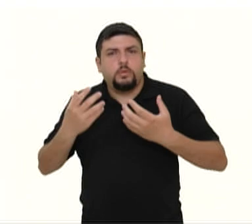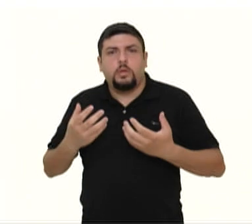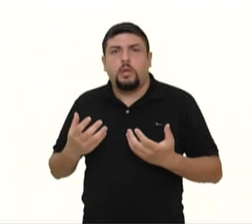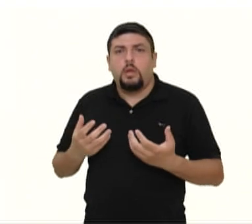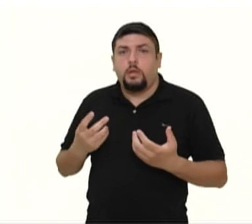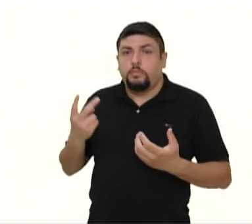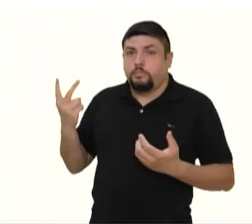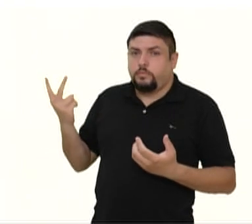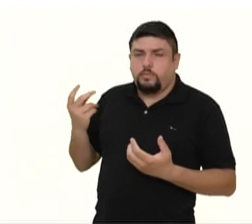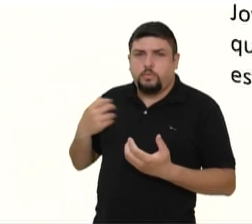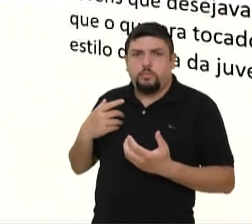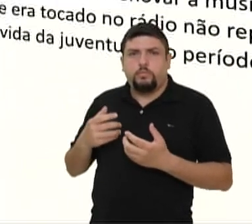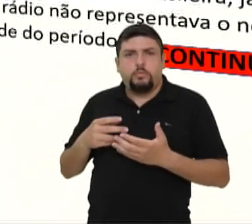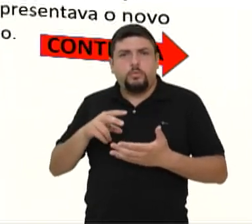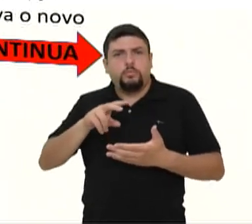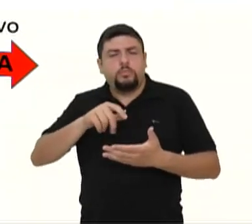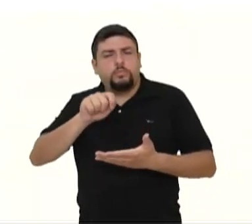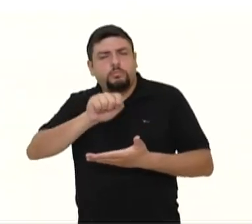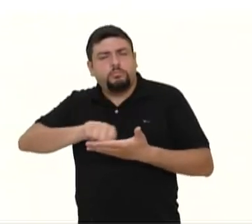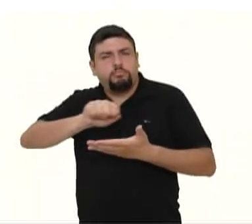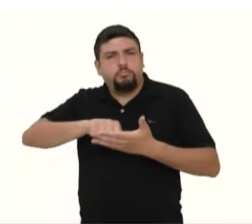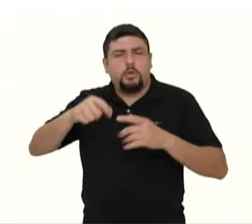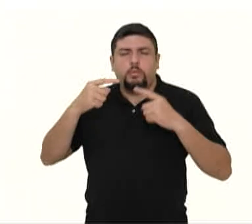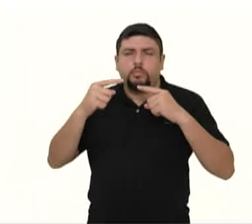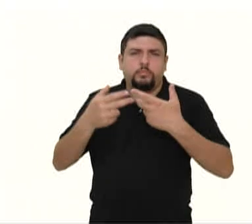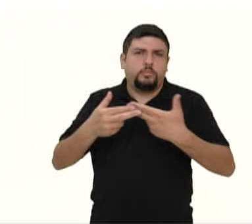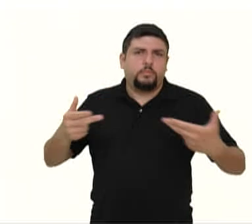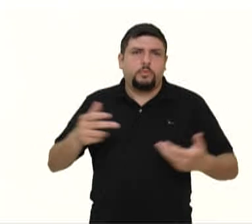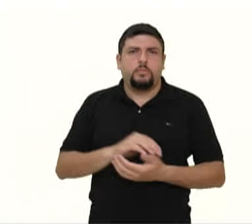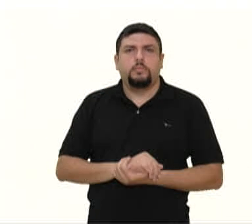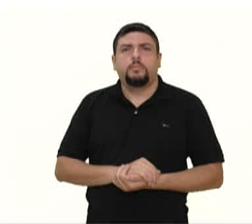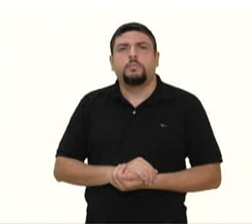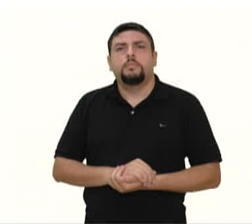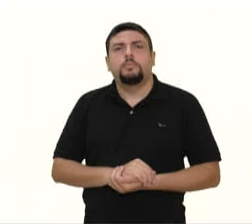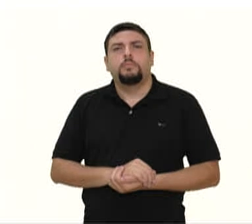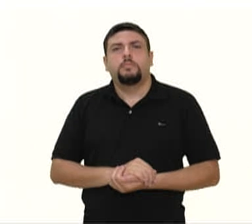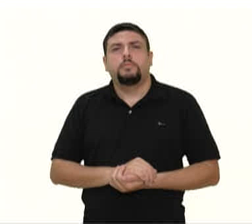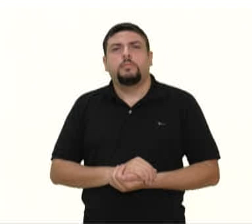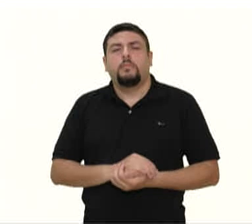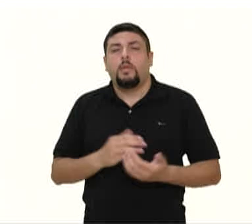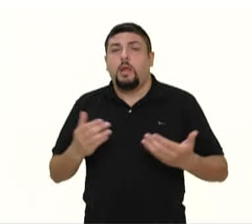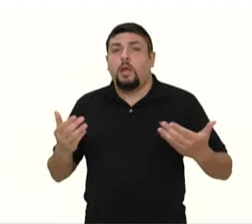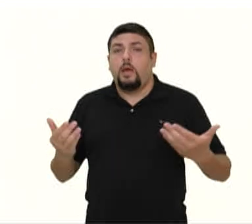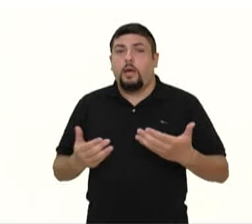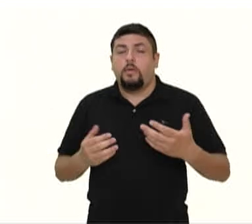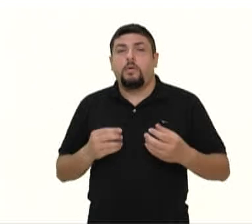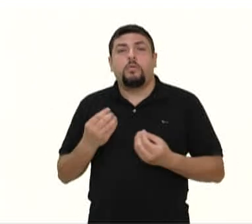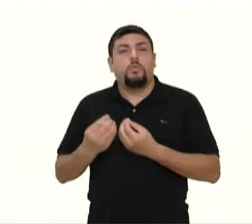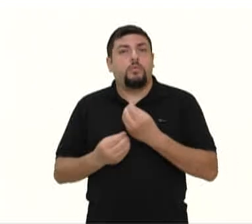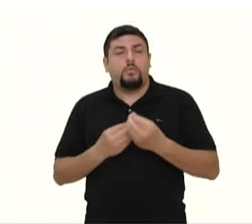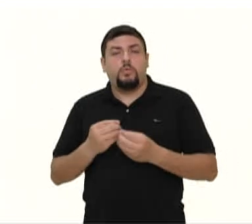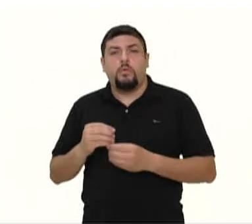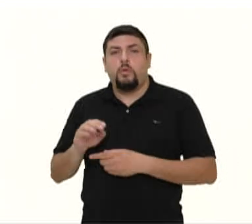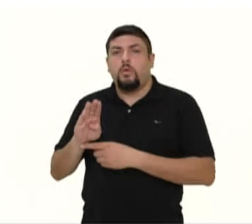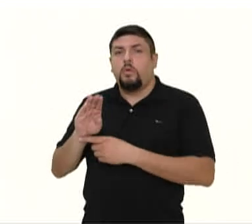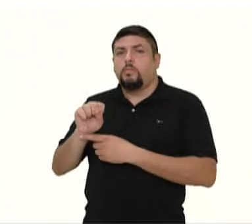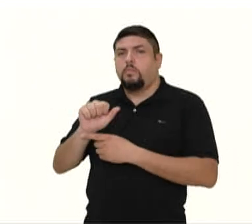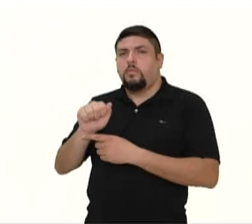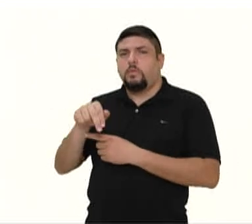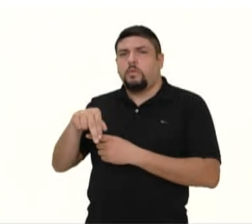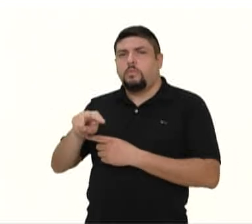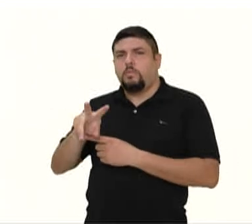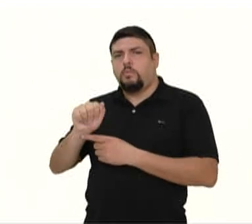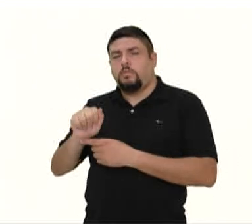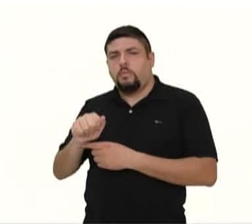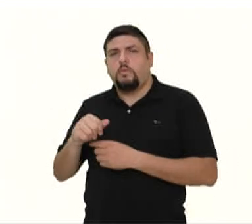estamos analisando. Muito bem, a música brasileira ganha o mundo, e aqui o professor traz a origem da bossa, nesta